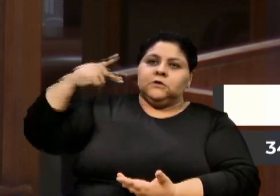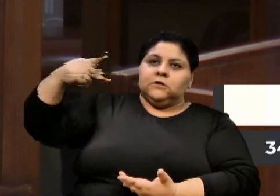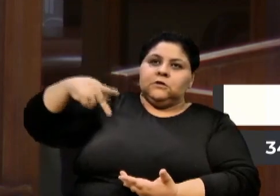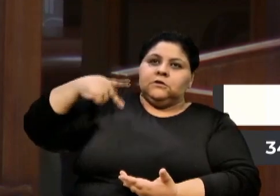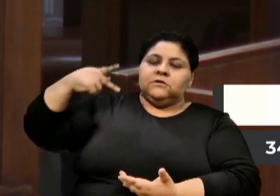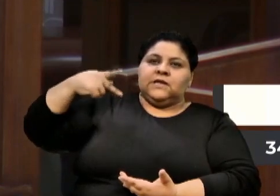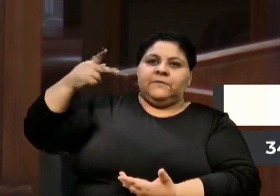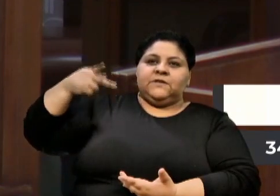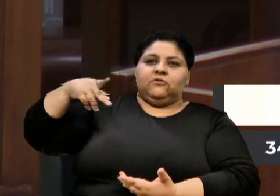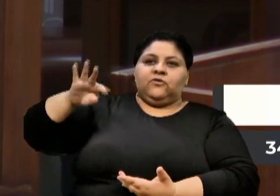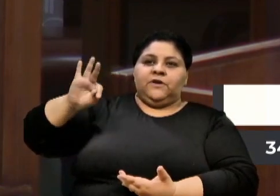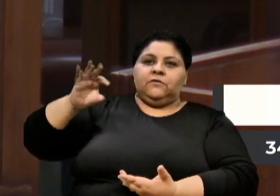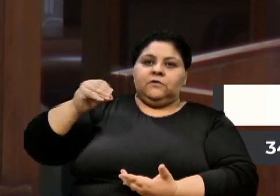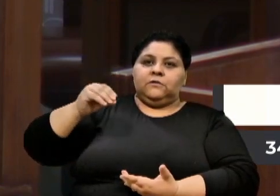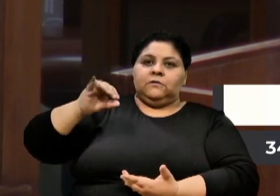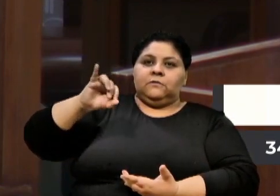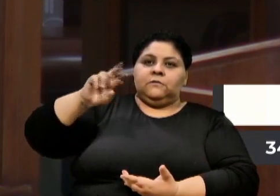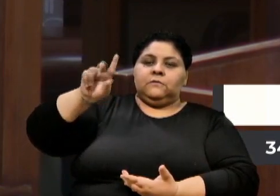legislatura ainda.